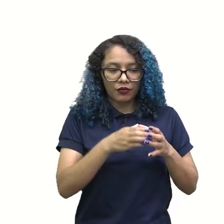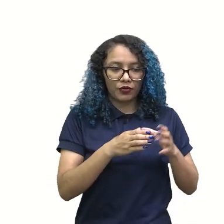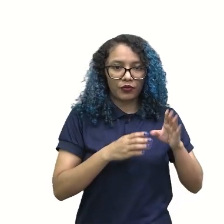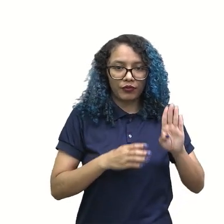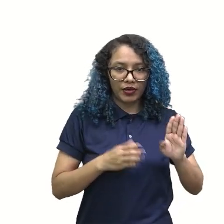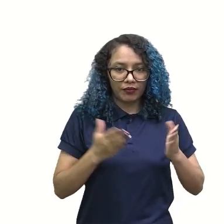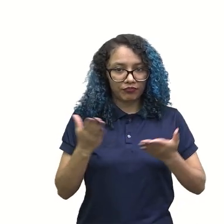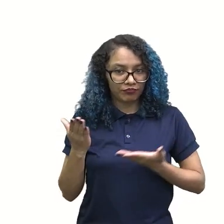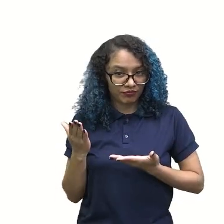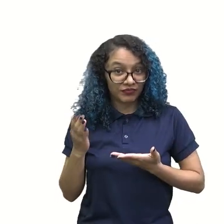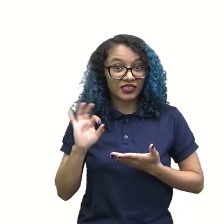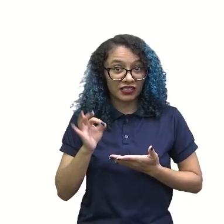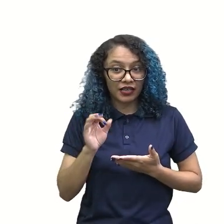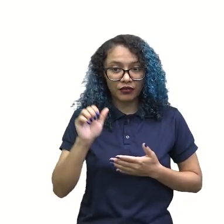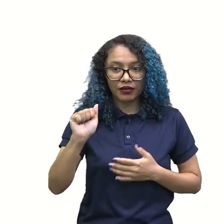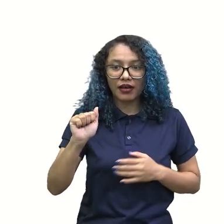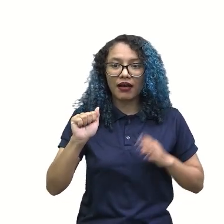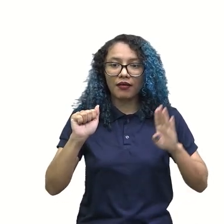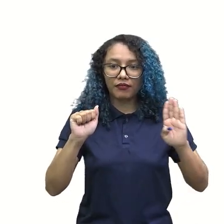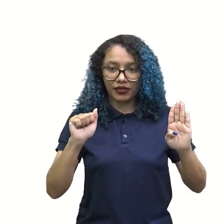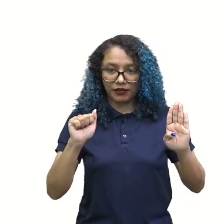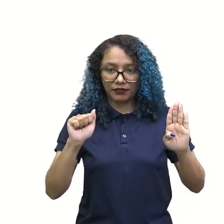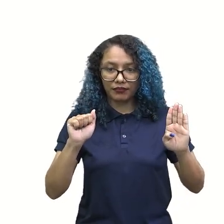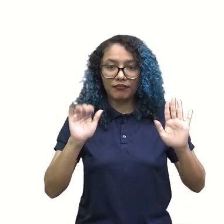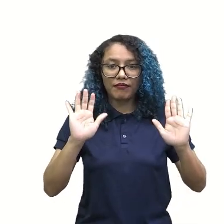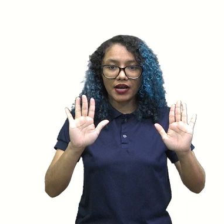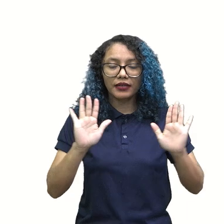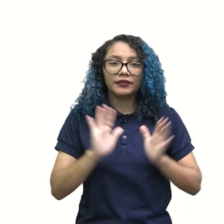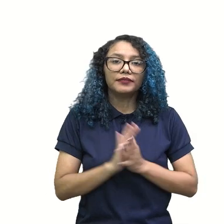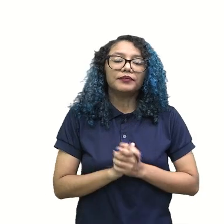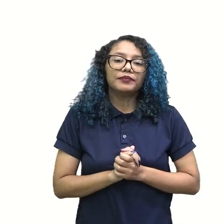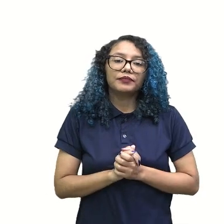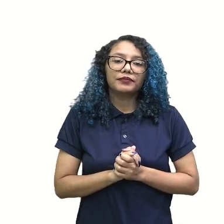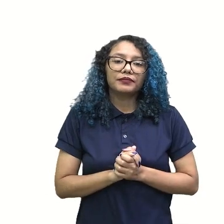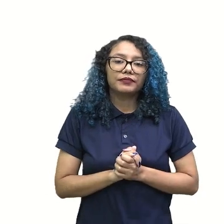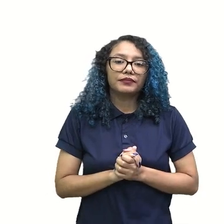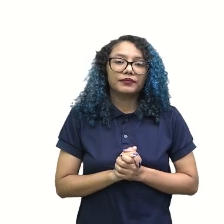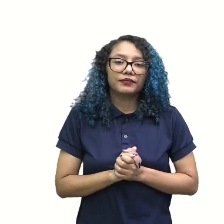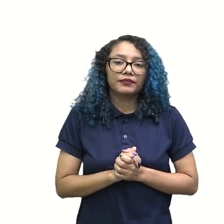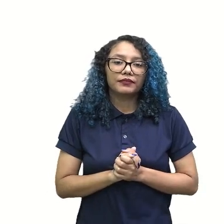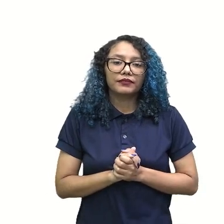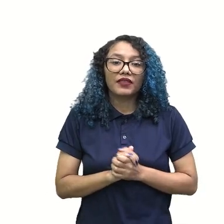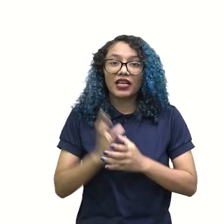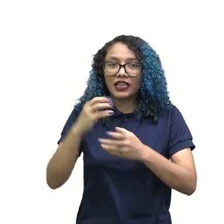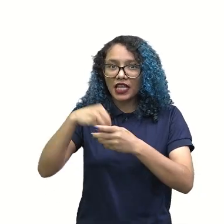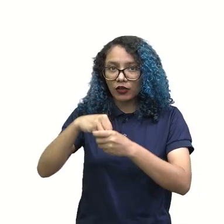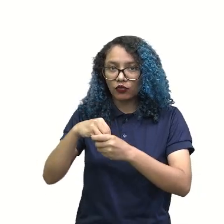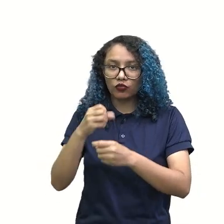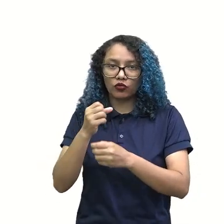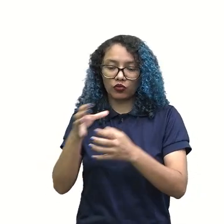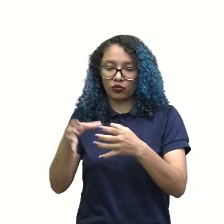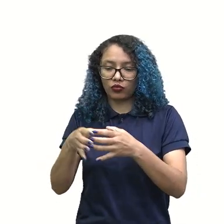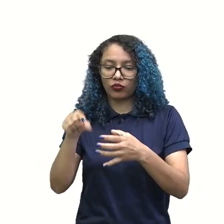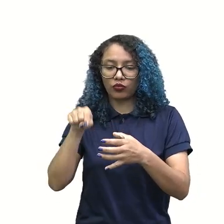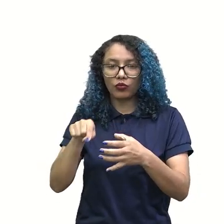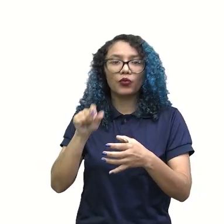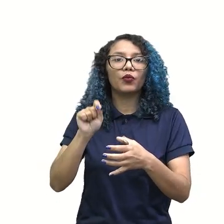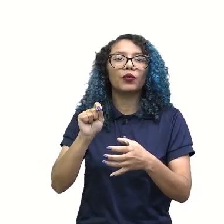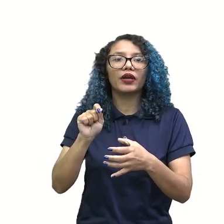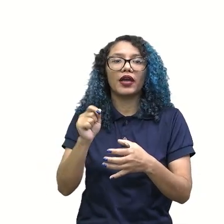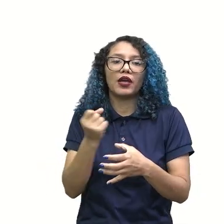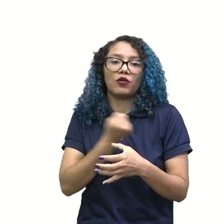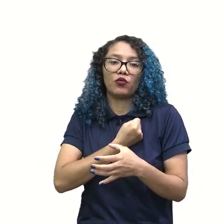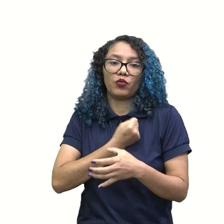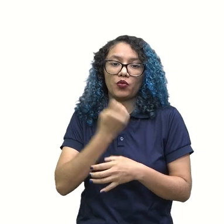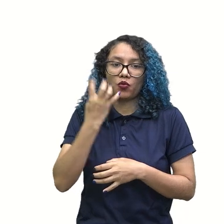você visualiza aí. No conjunto A, eu vou ter ali 4 elementos. Eu vou ter aqui o primeiro, o